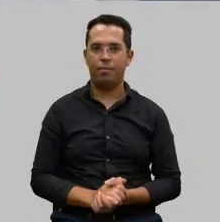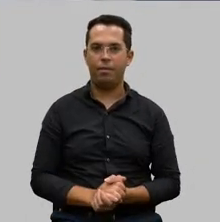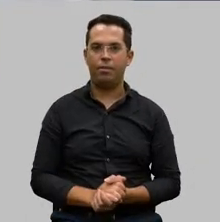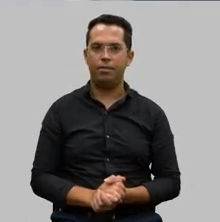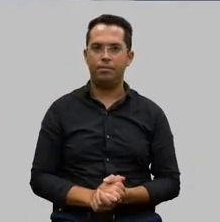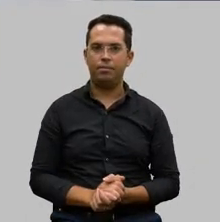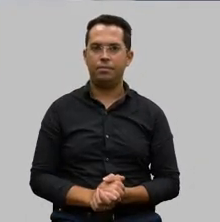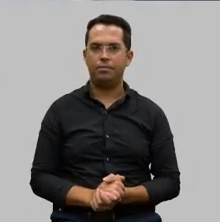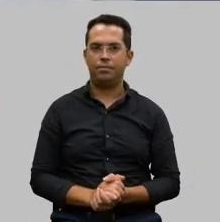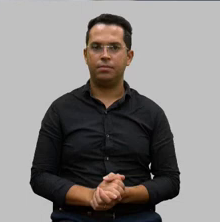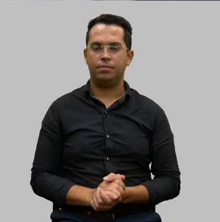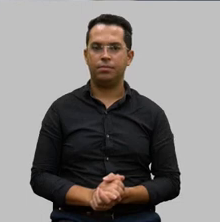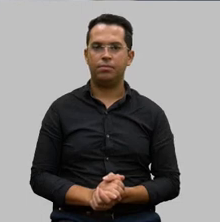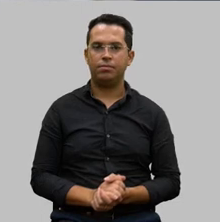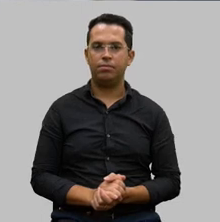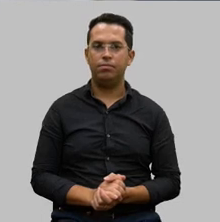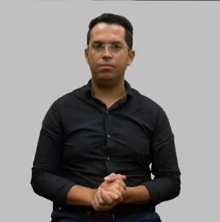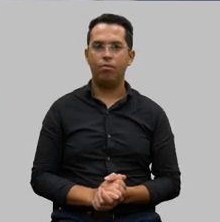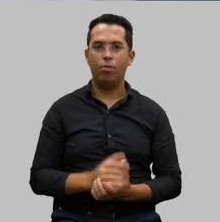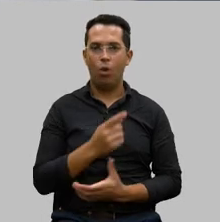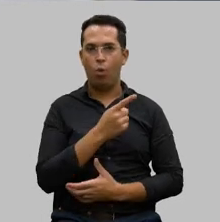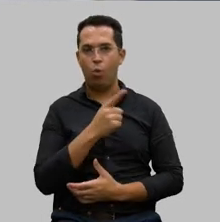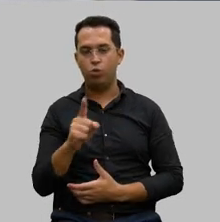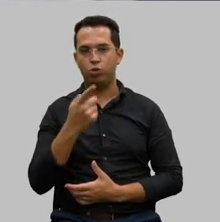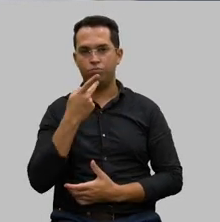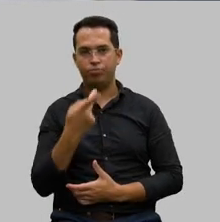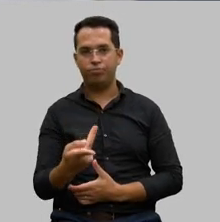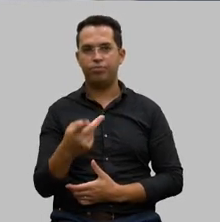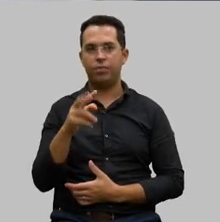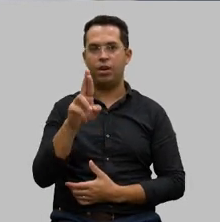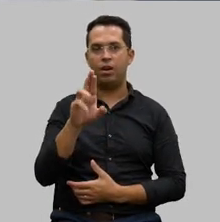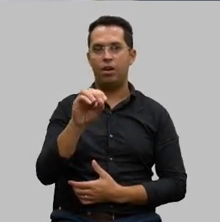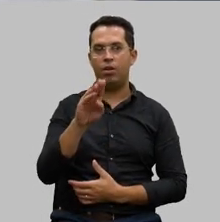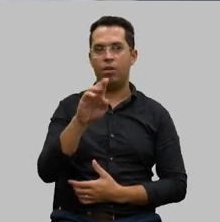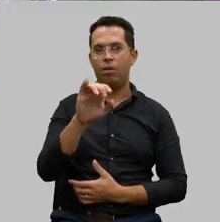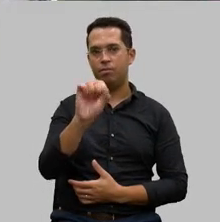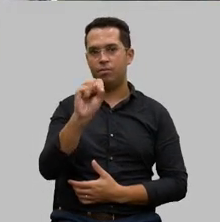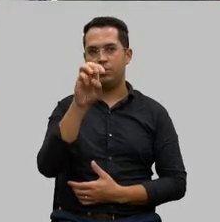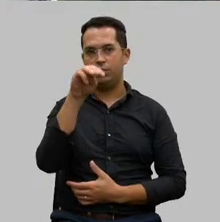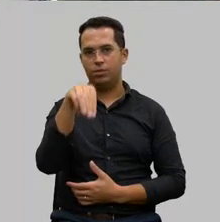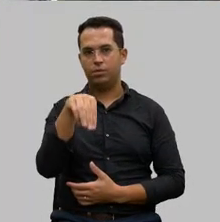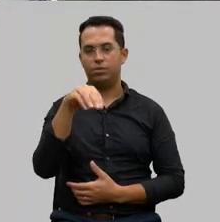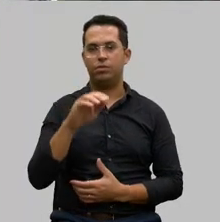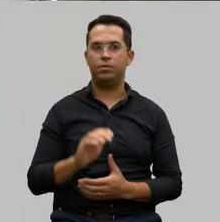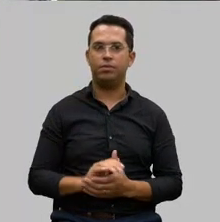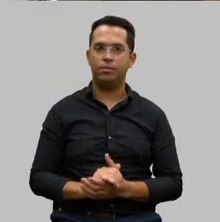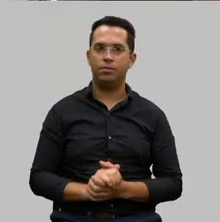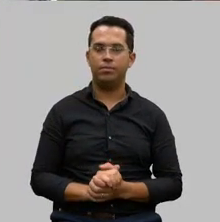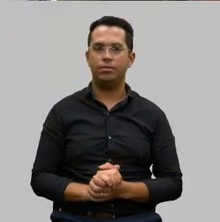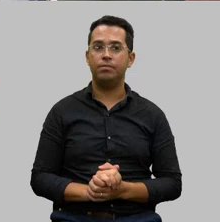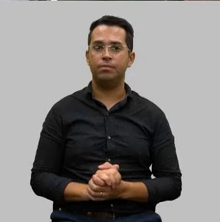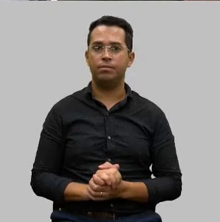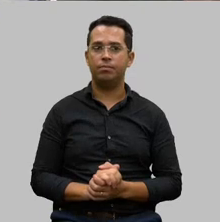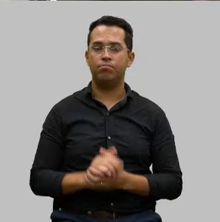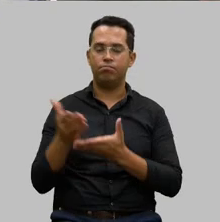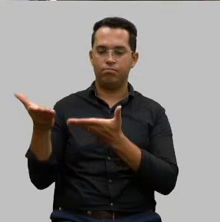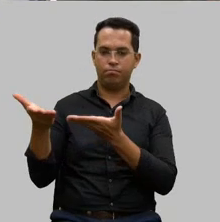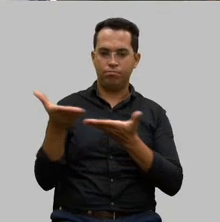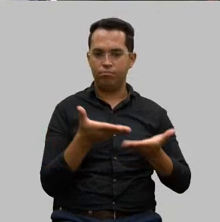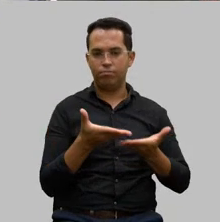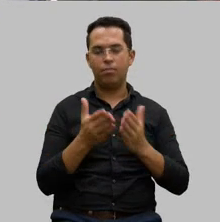agora como última fala Robson de Oliveira da Associação Comunitária para fazer suas colocações dentro de 3